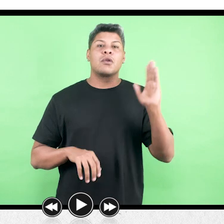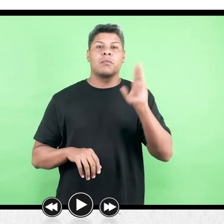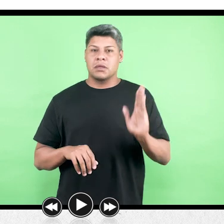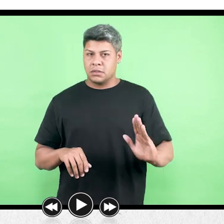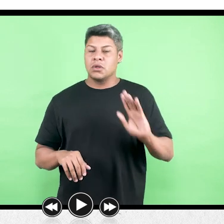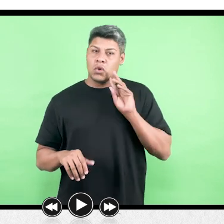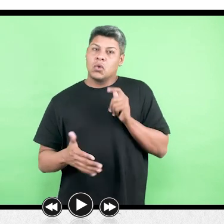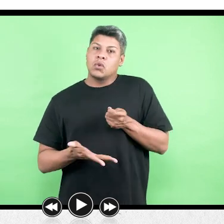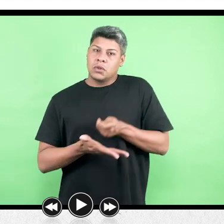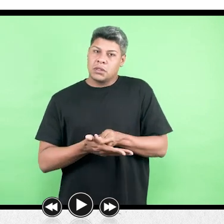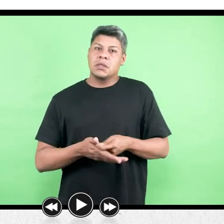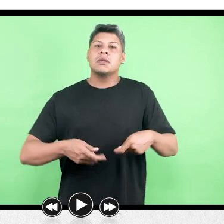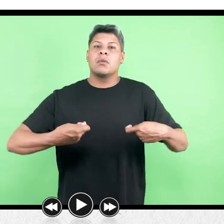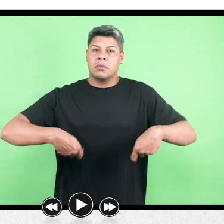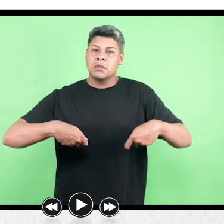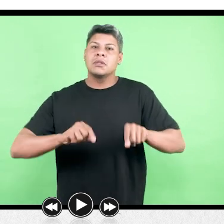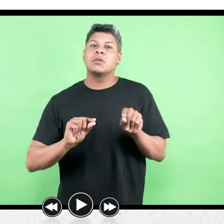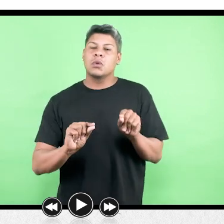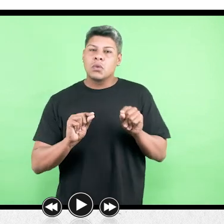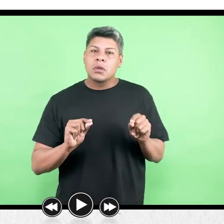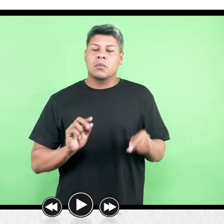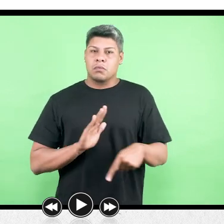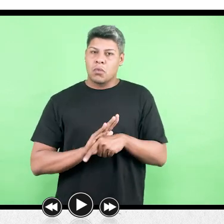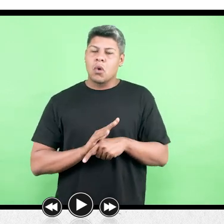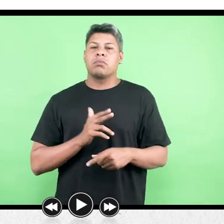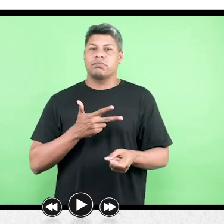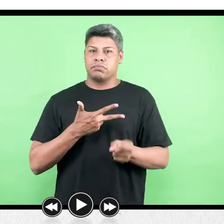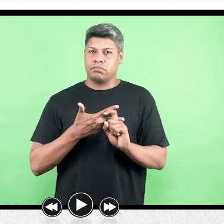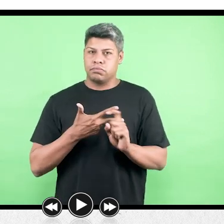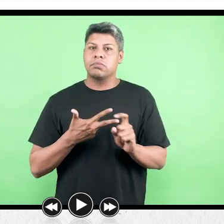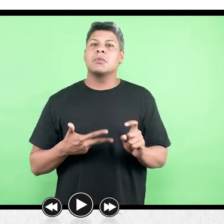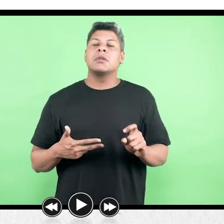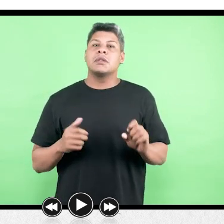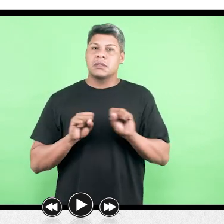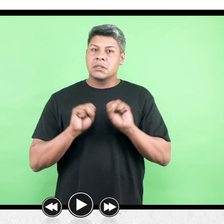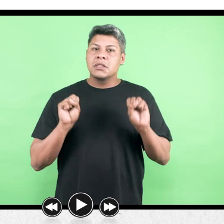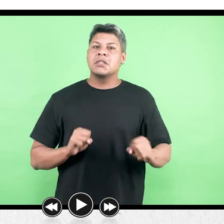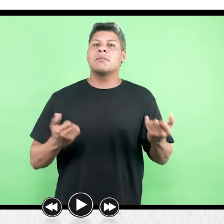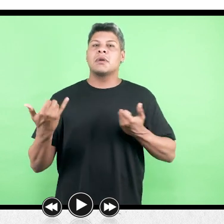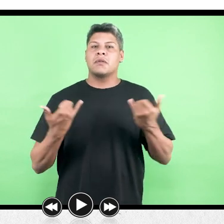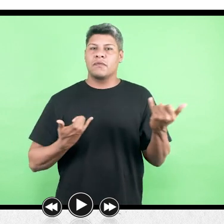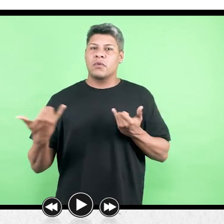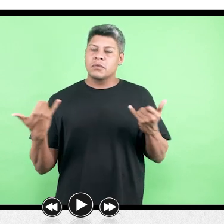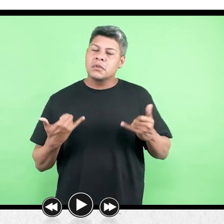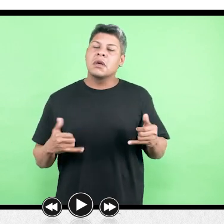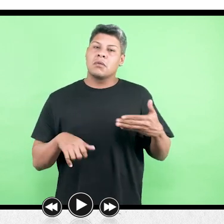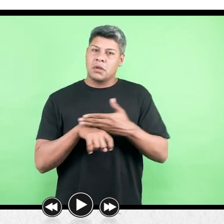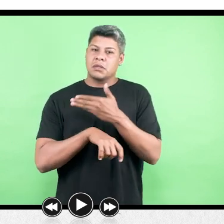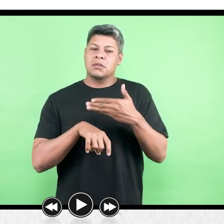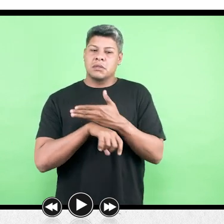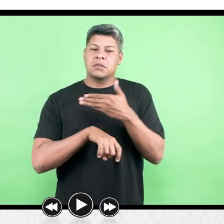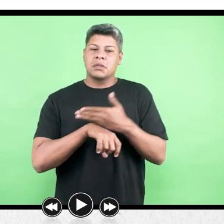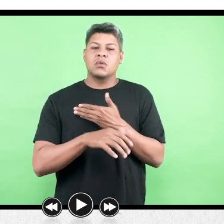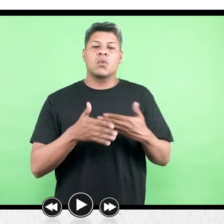decisão necessariamente descentralizada e participativa, o nosso sistema de informações sobre recursos hídricos é acessado por